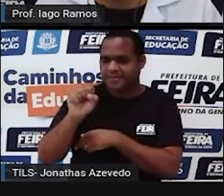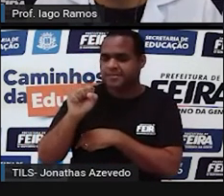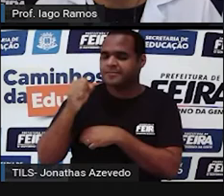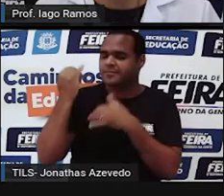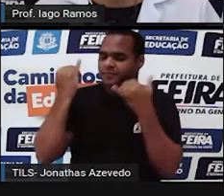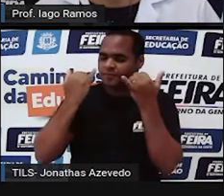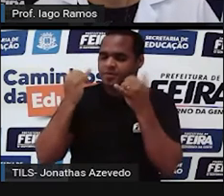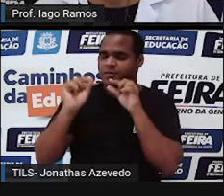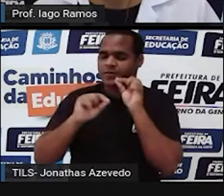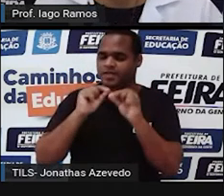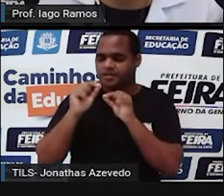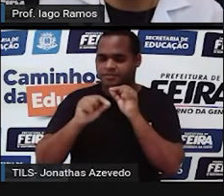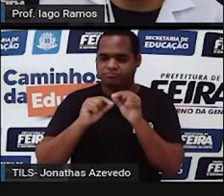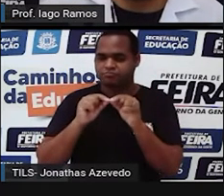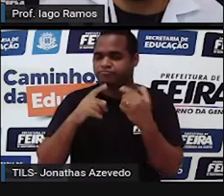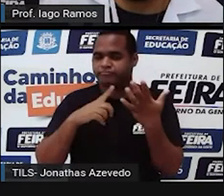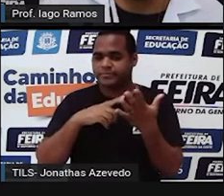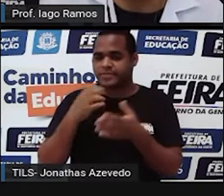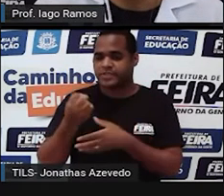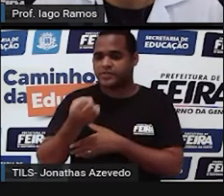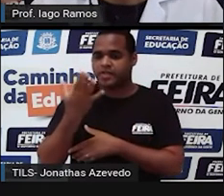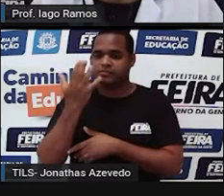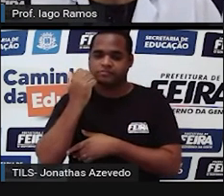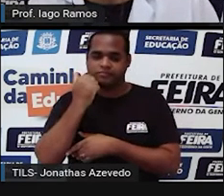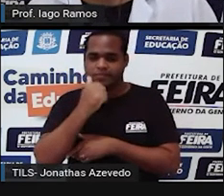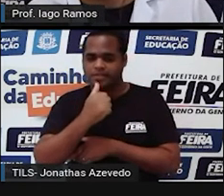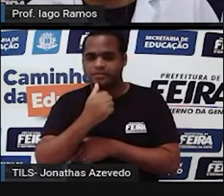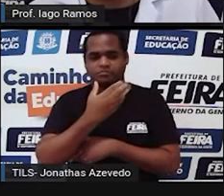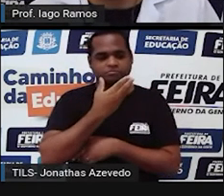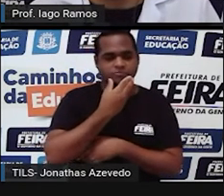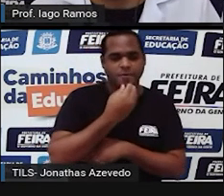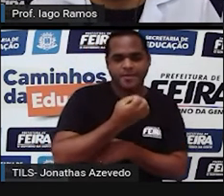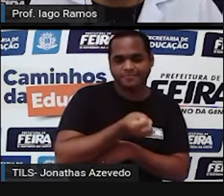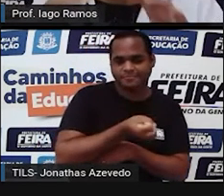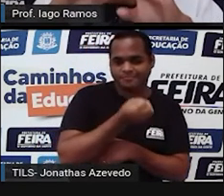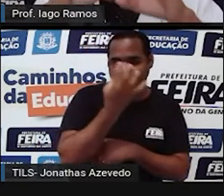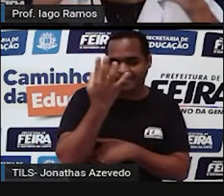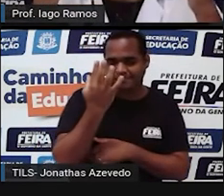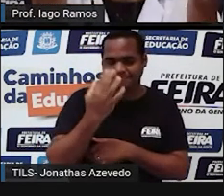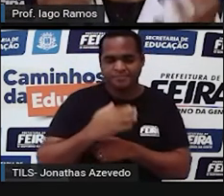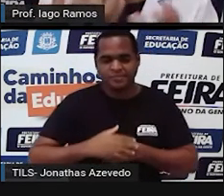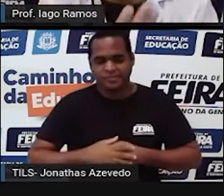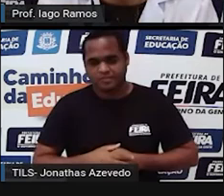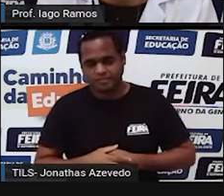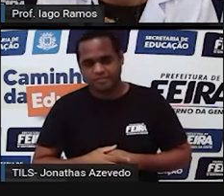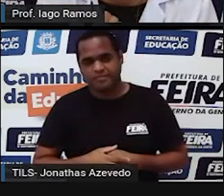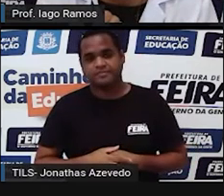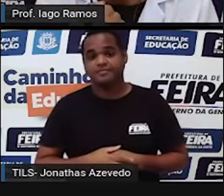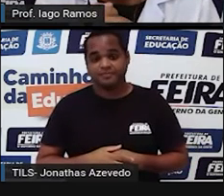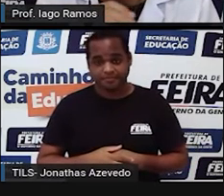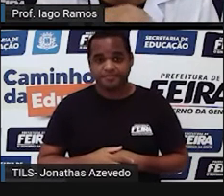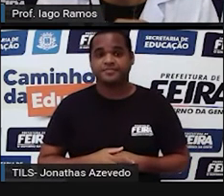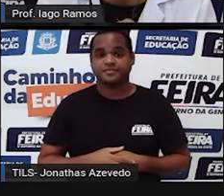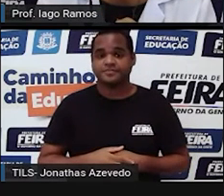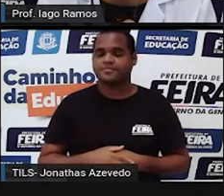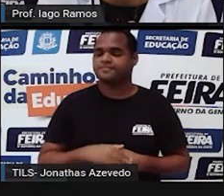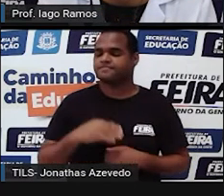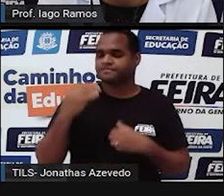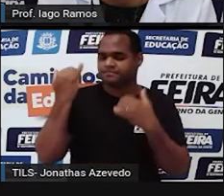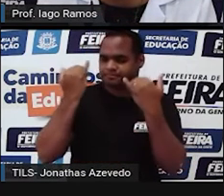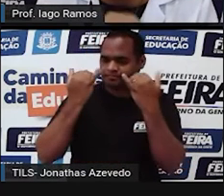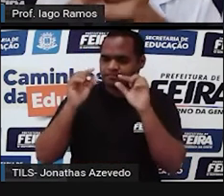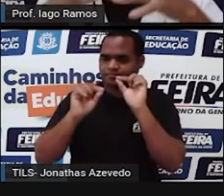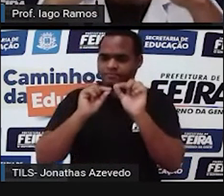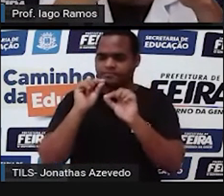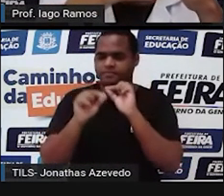tenho mais nessa informação? Eu falei de quantidade de meninos e quantidade de meninas. Então, essa é a informação. Aí, o que é que a estatística